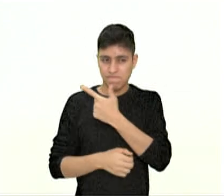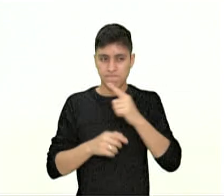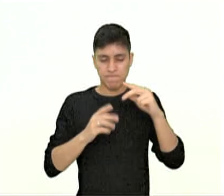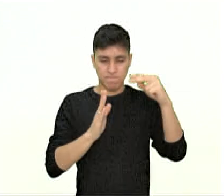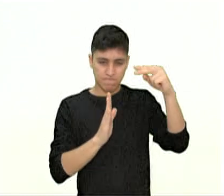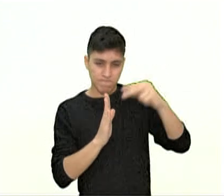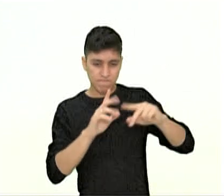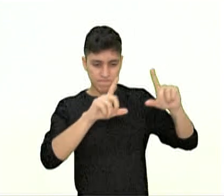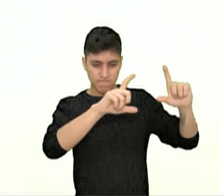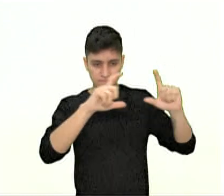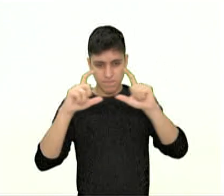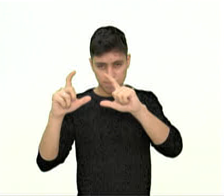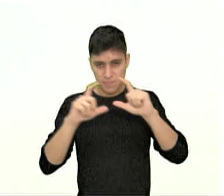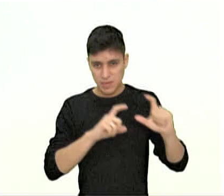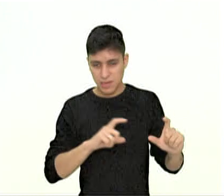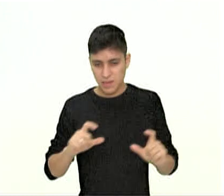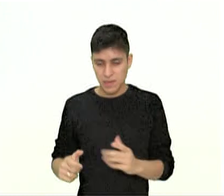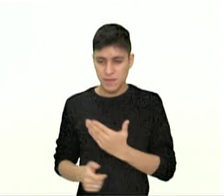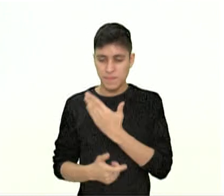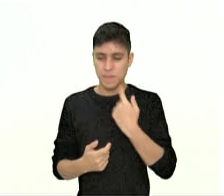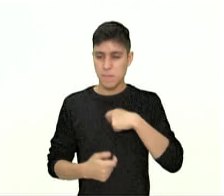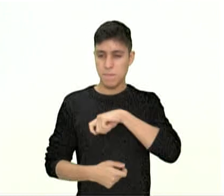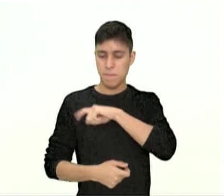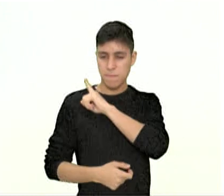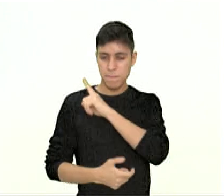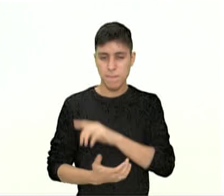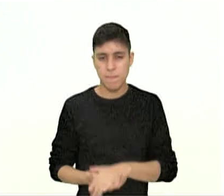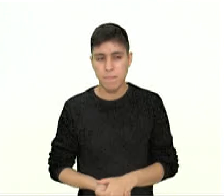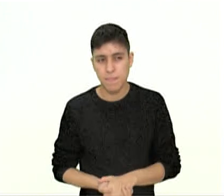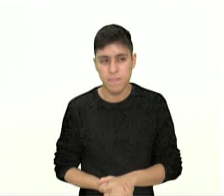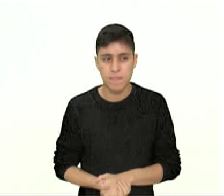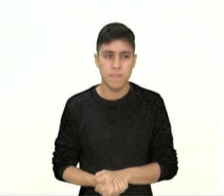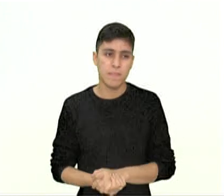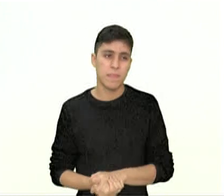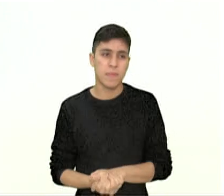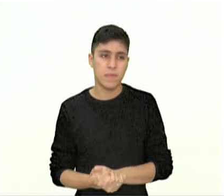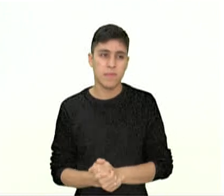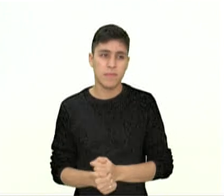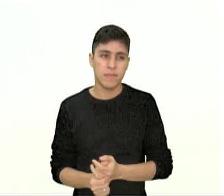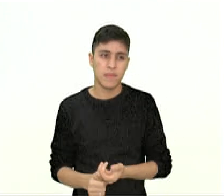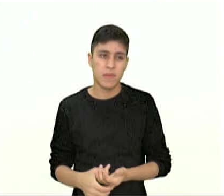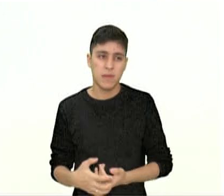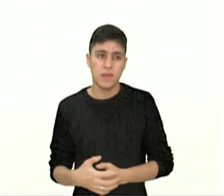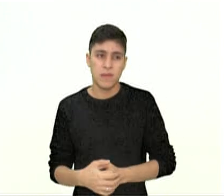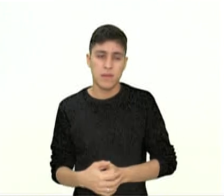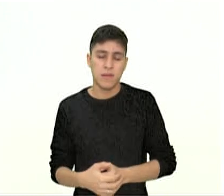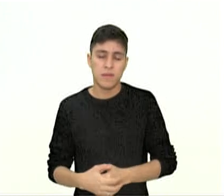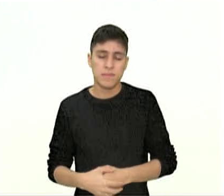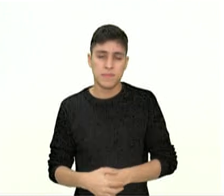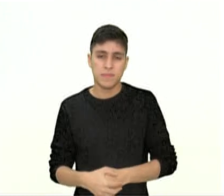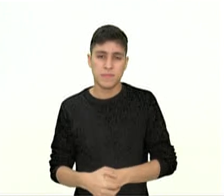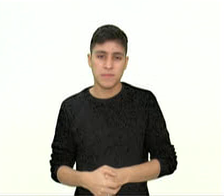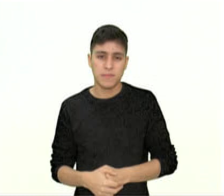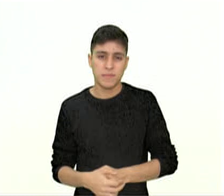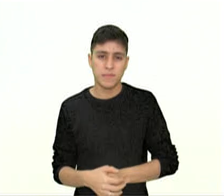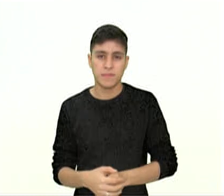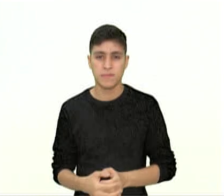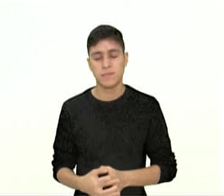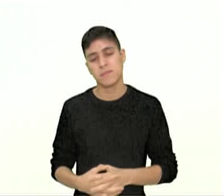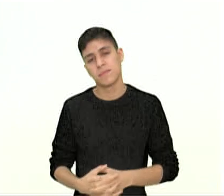casa, arruma sua casa. Uno cuida su casa. Uno quiere su